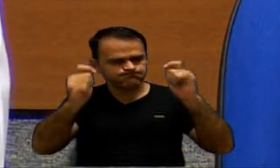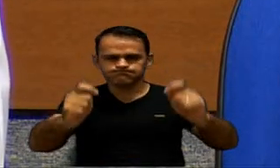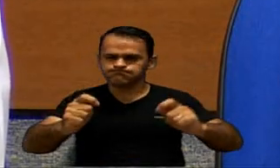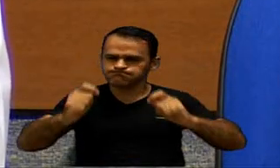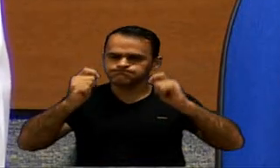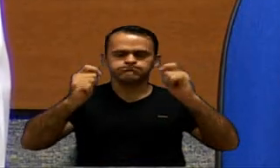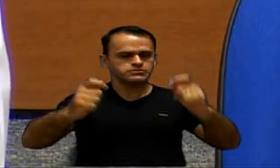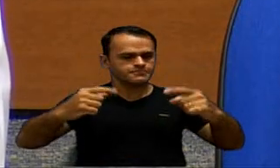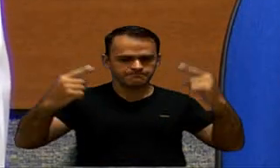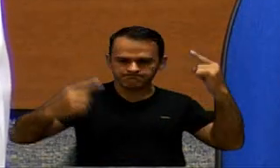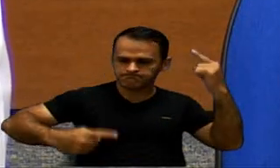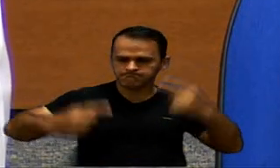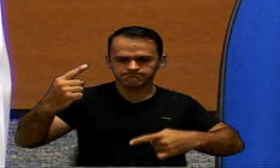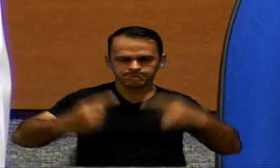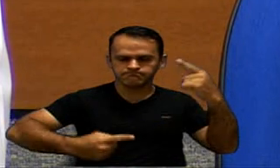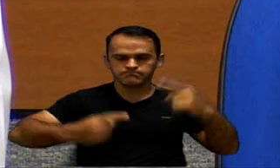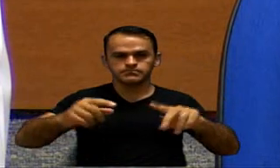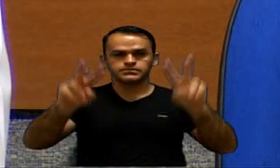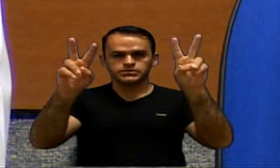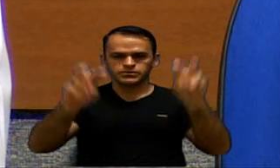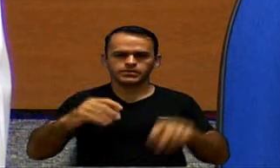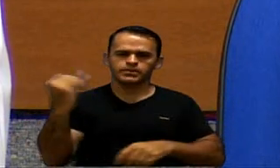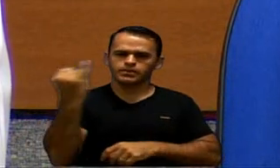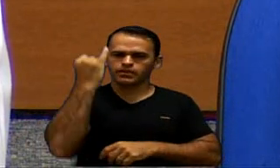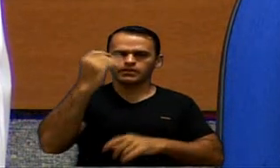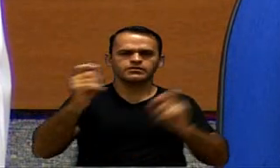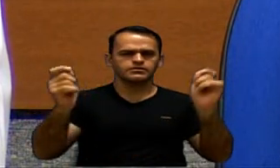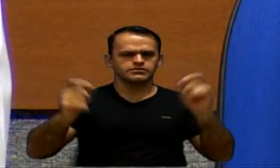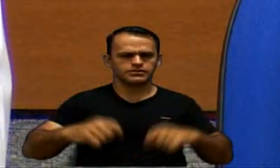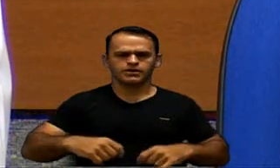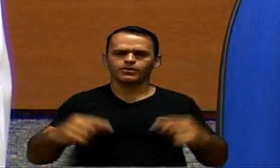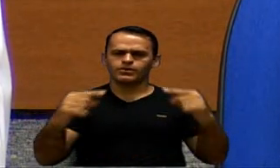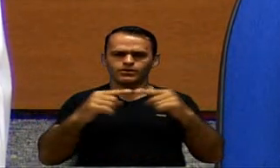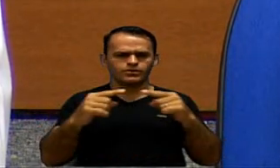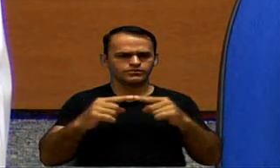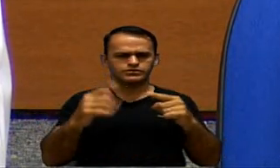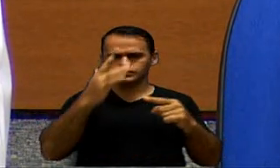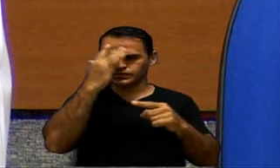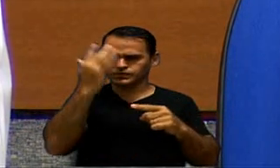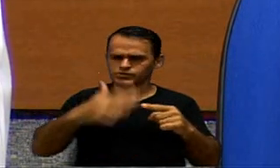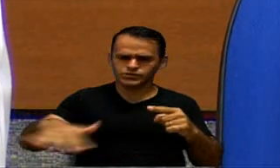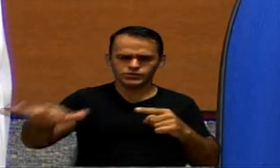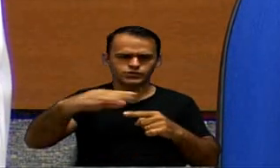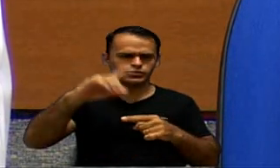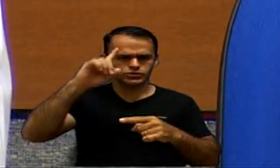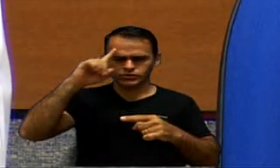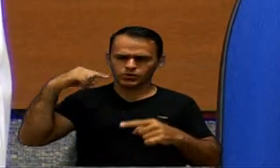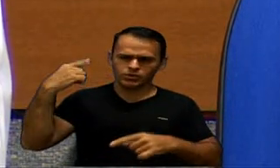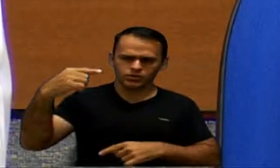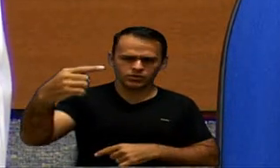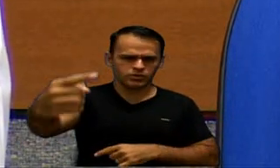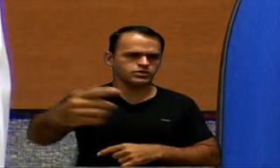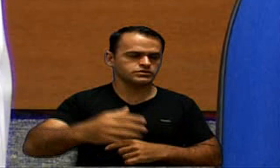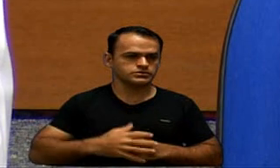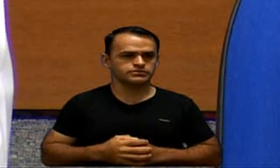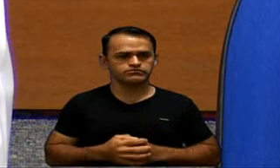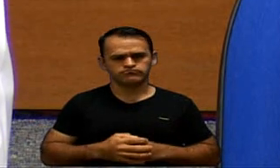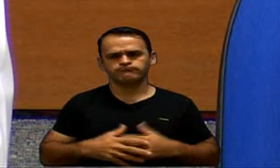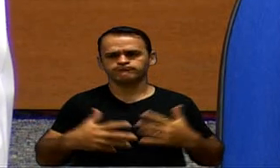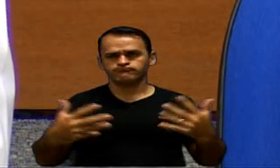um assunto tão importante que faz parte do cotidiano, embora não tenha importância